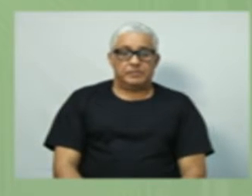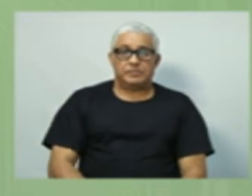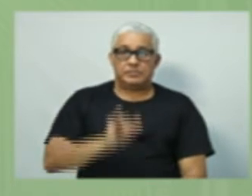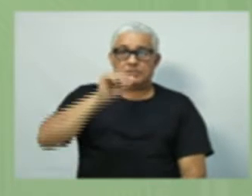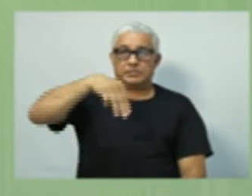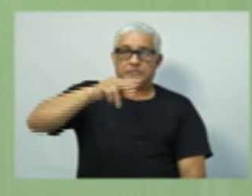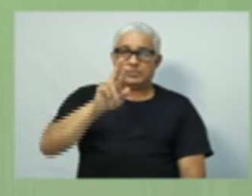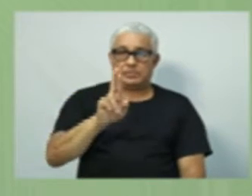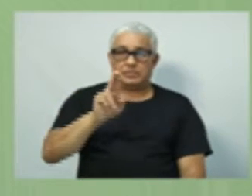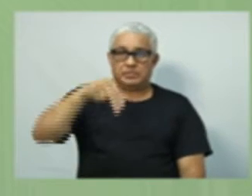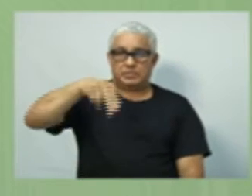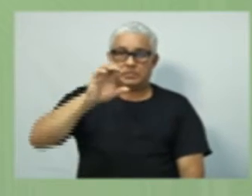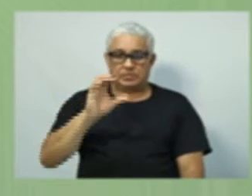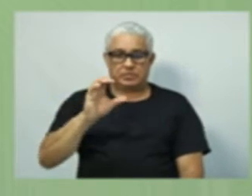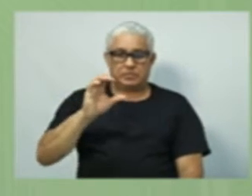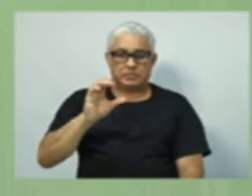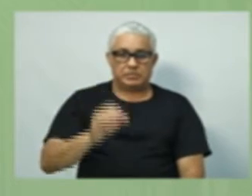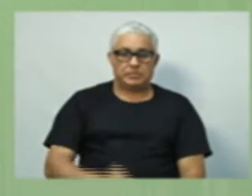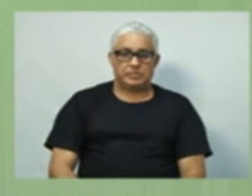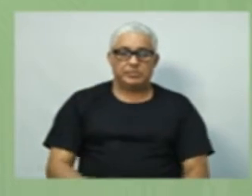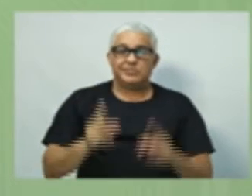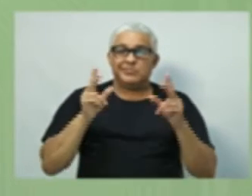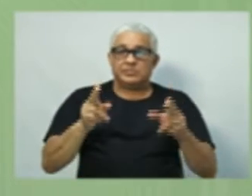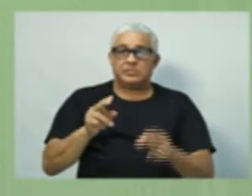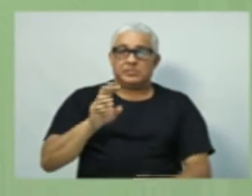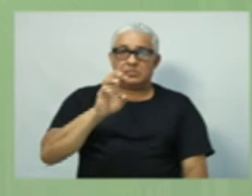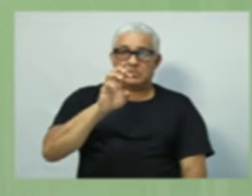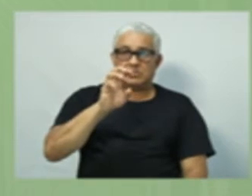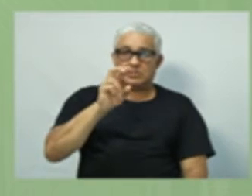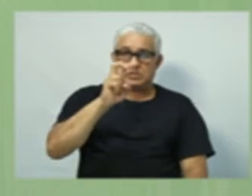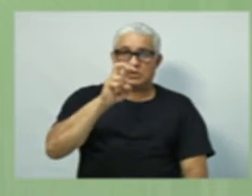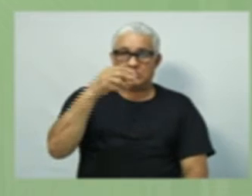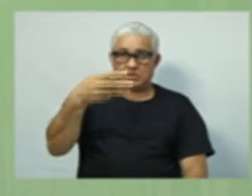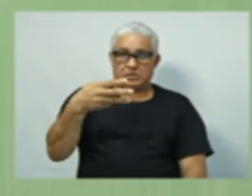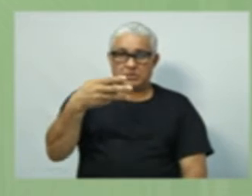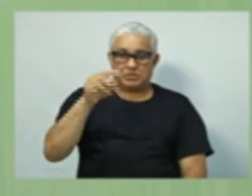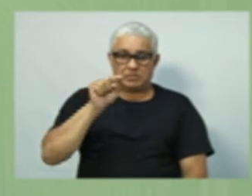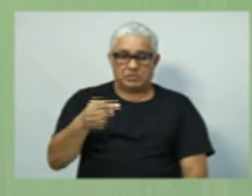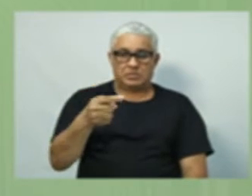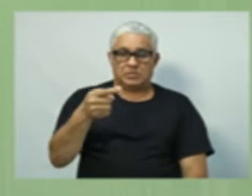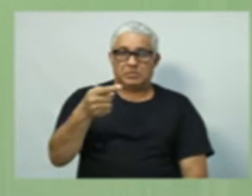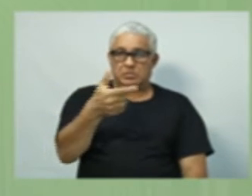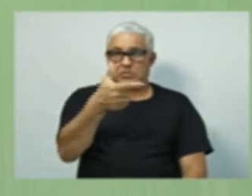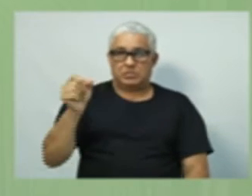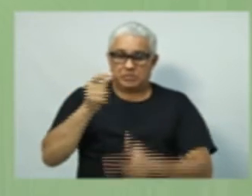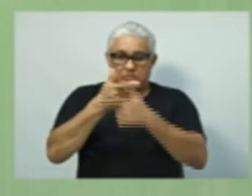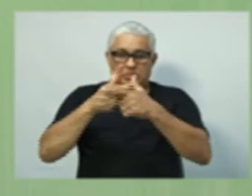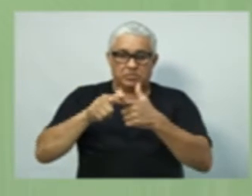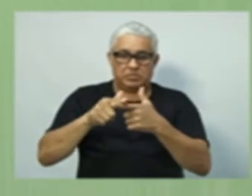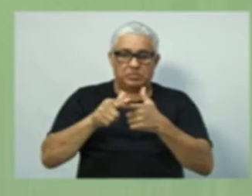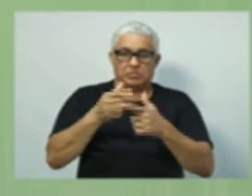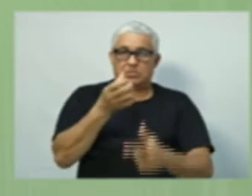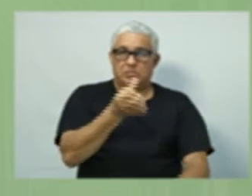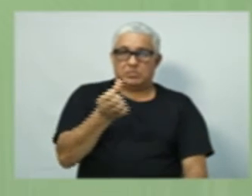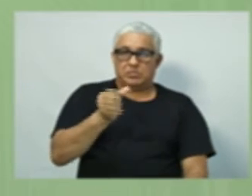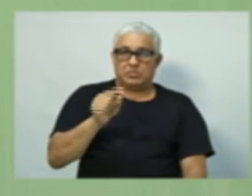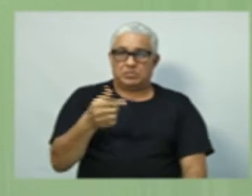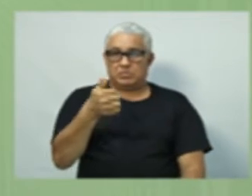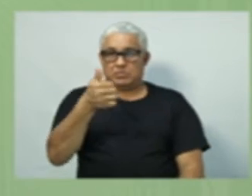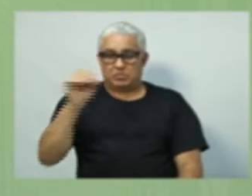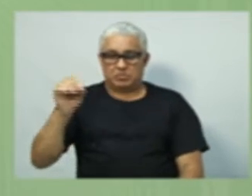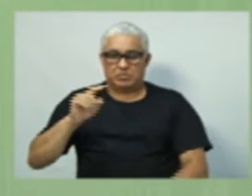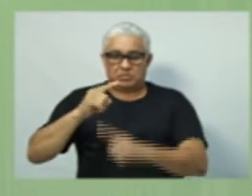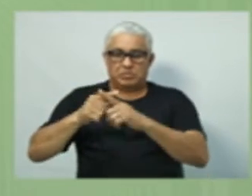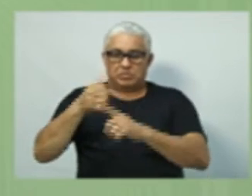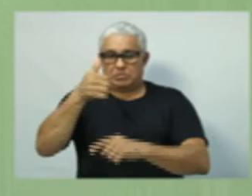índice diante de imobilização dos recursos não correntes e 0,80 48 4 ou seja